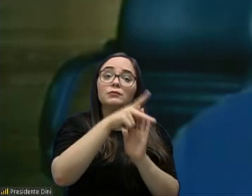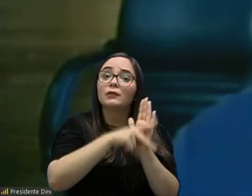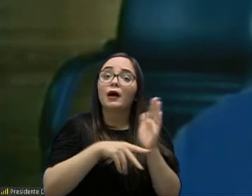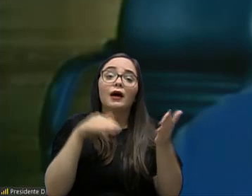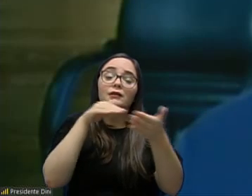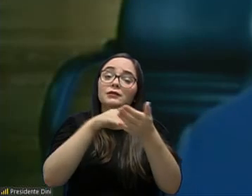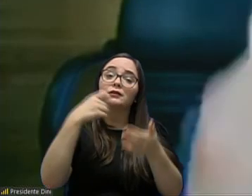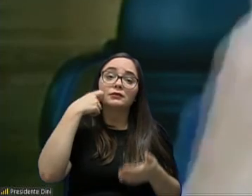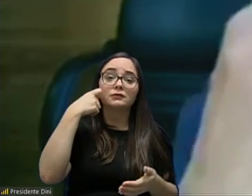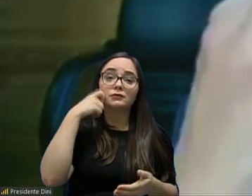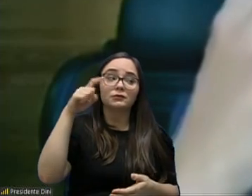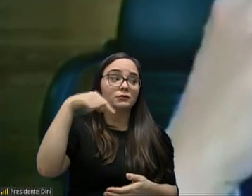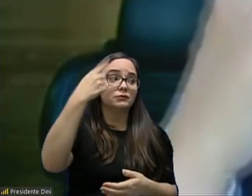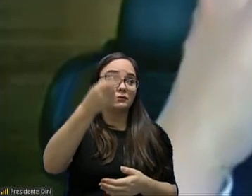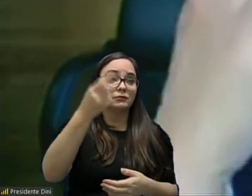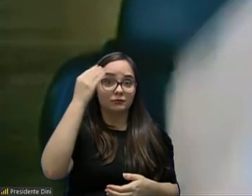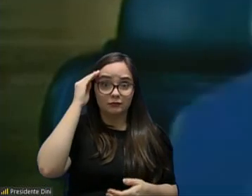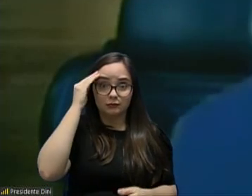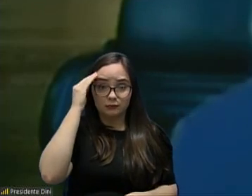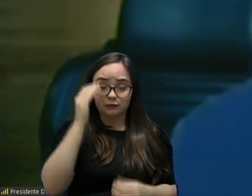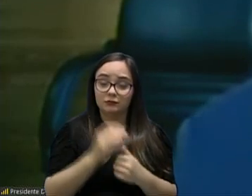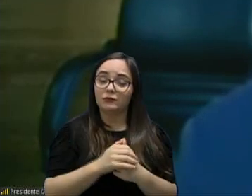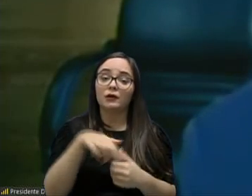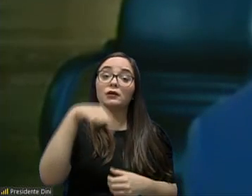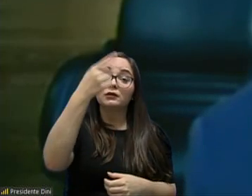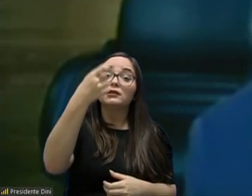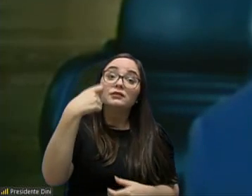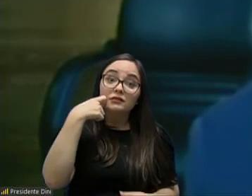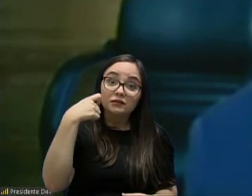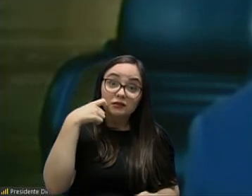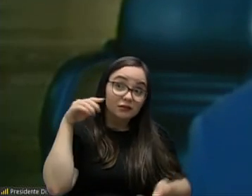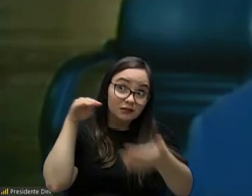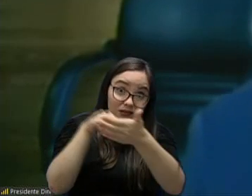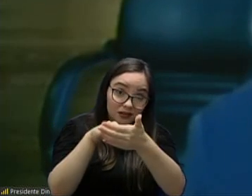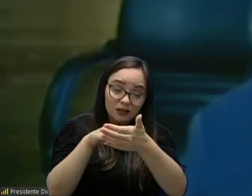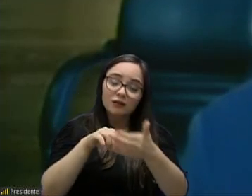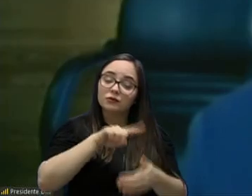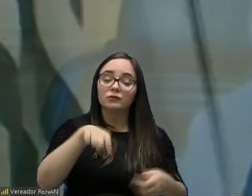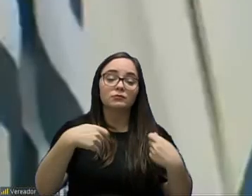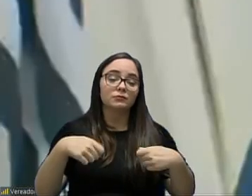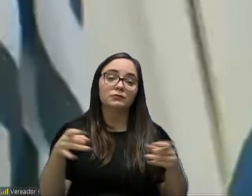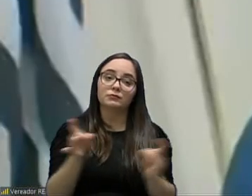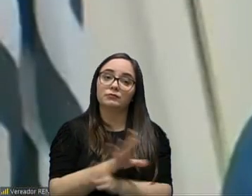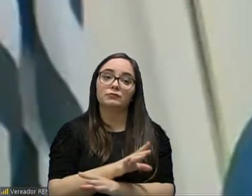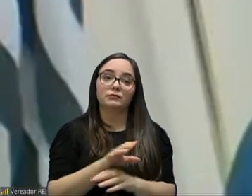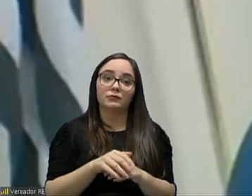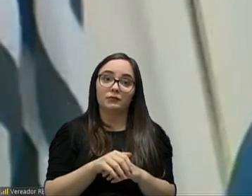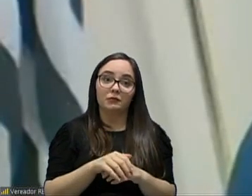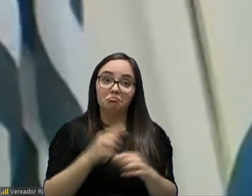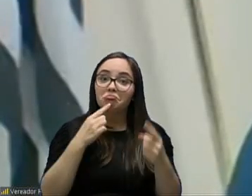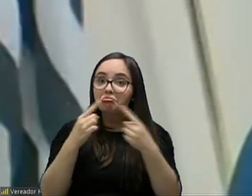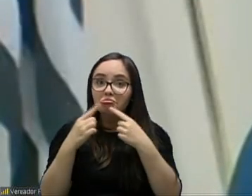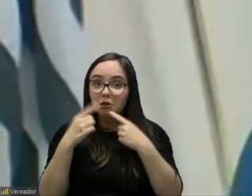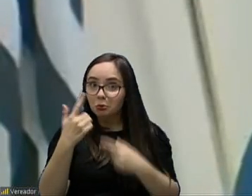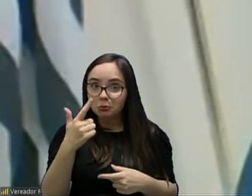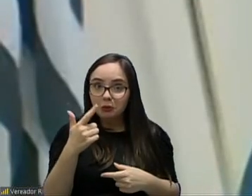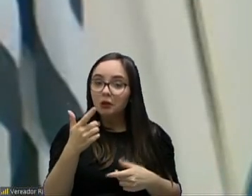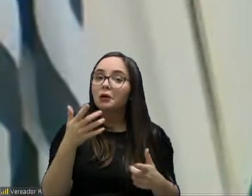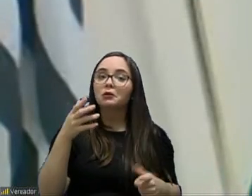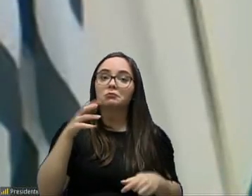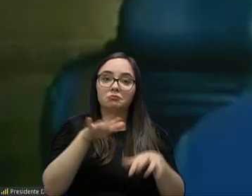sexta-feira que vem. Até a próxima sexta-feira, ele terá sem debate, que ser sem audiência pública, sem